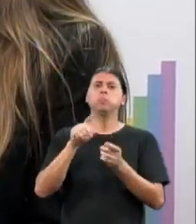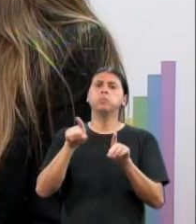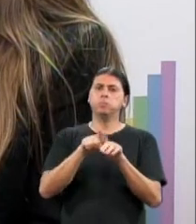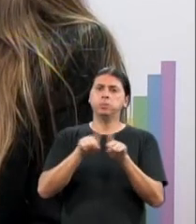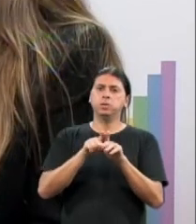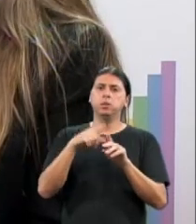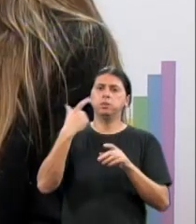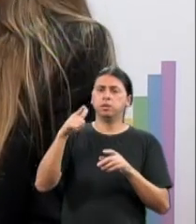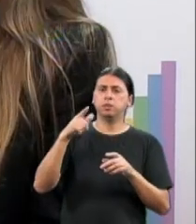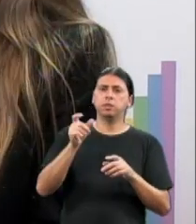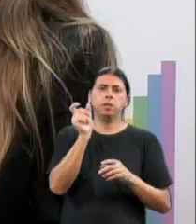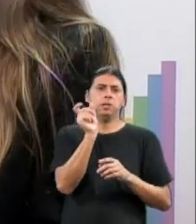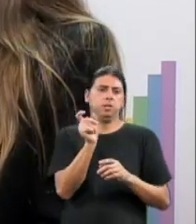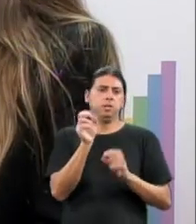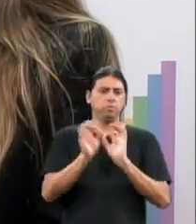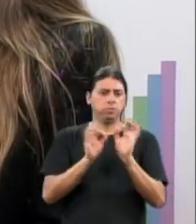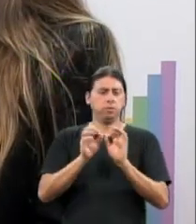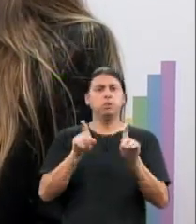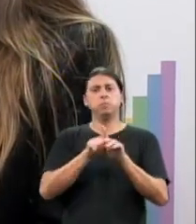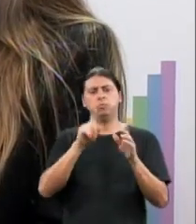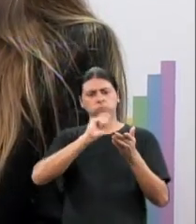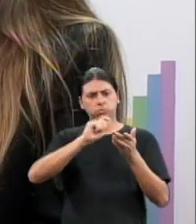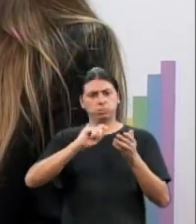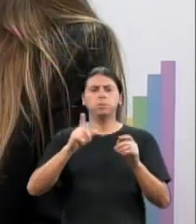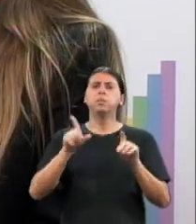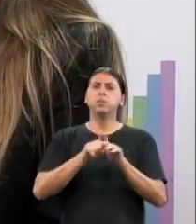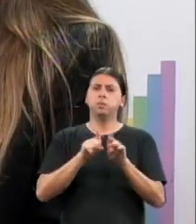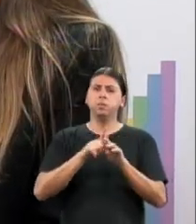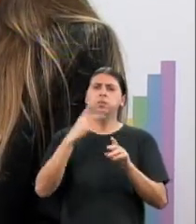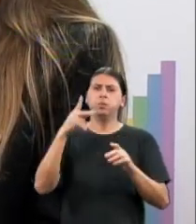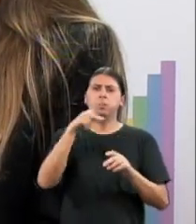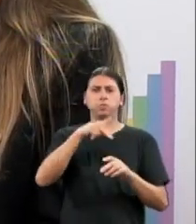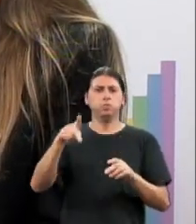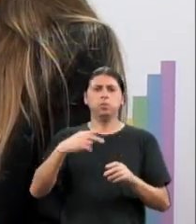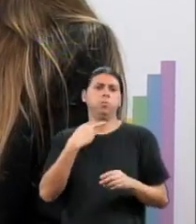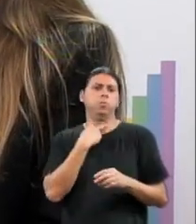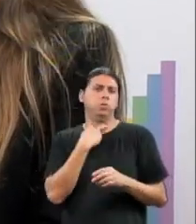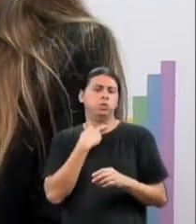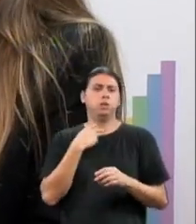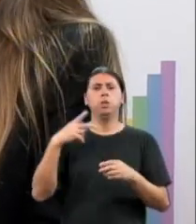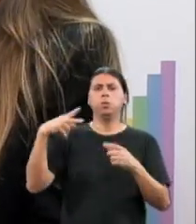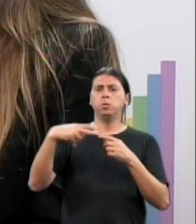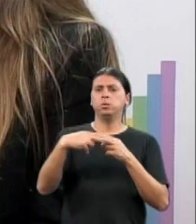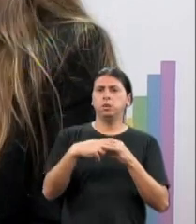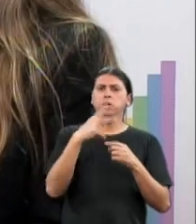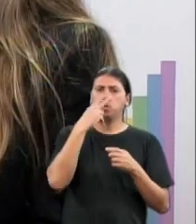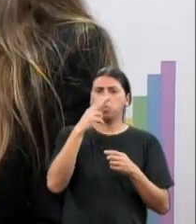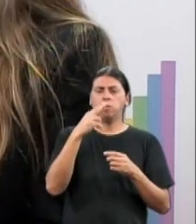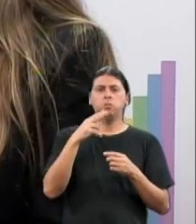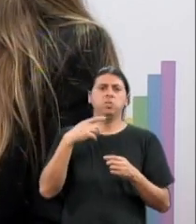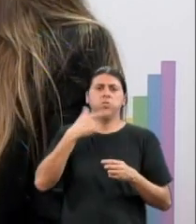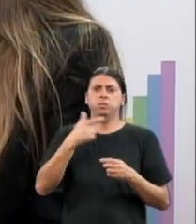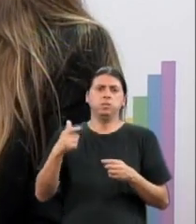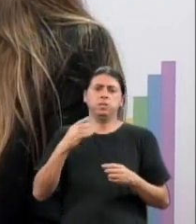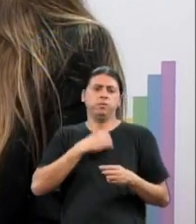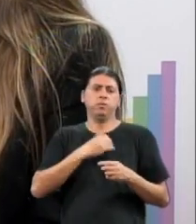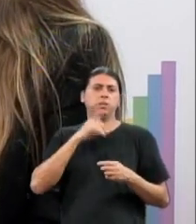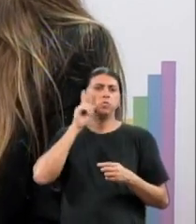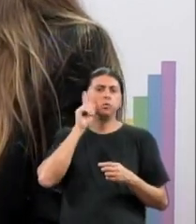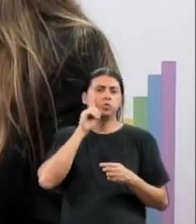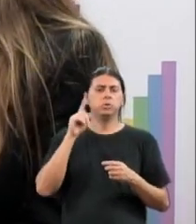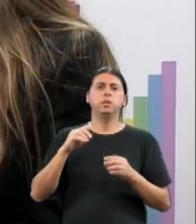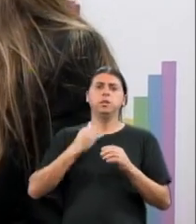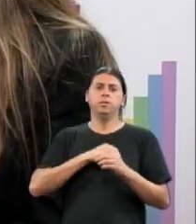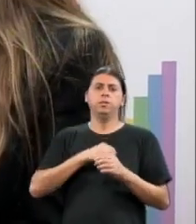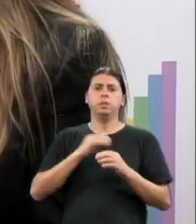estou fazendo, nessa escrita. Agora, o professor não pode recortar como se isso não existisse do cotidiano do aluno.